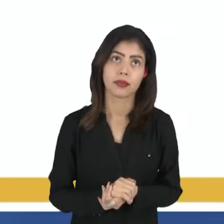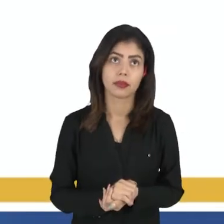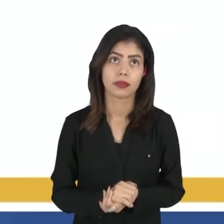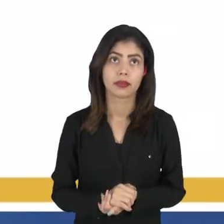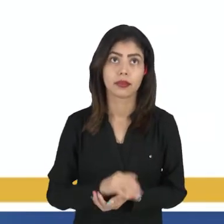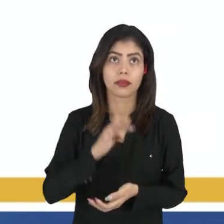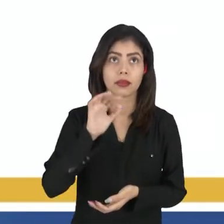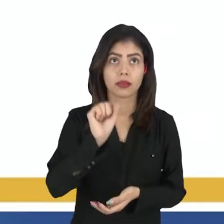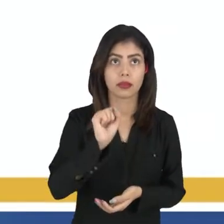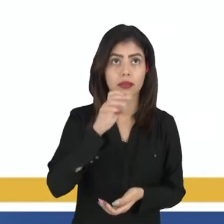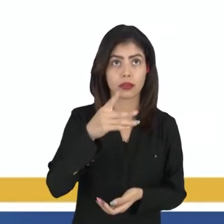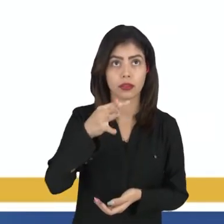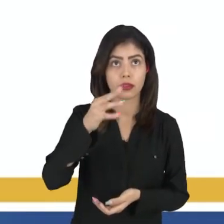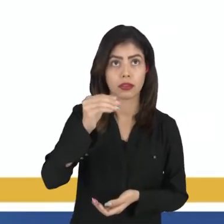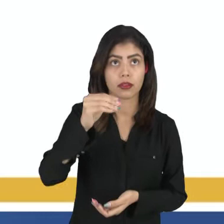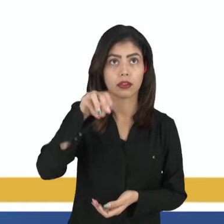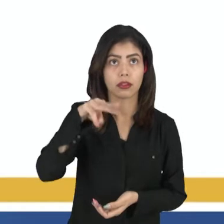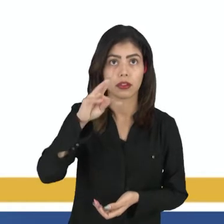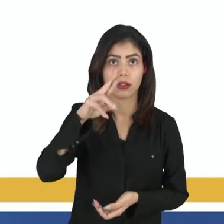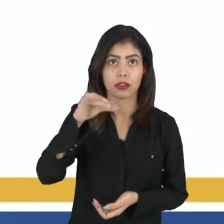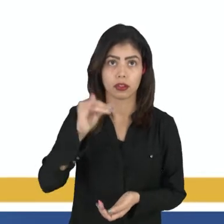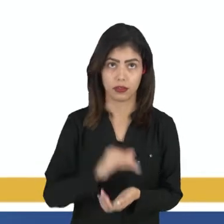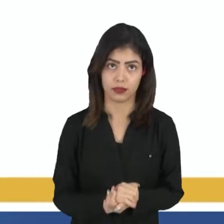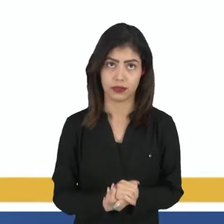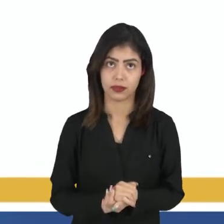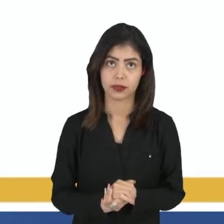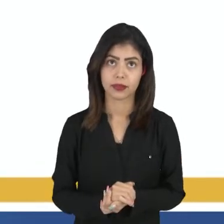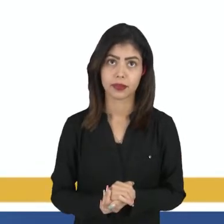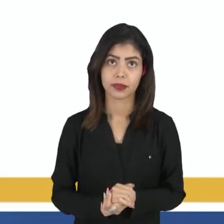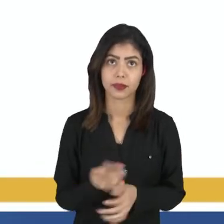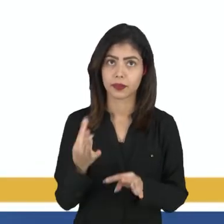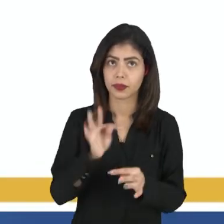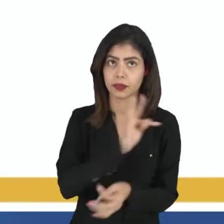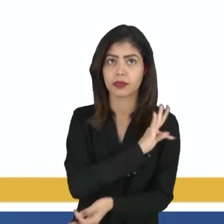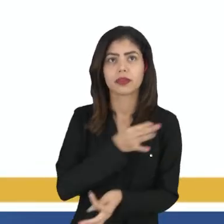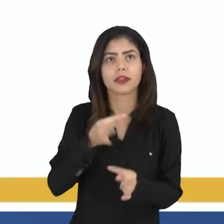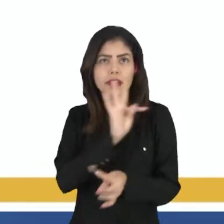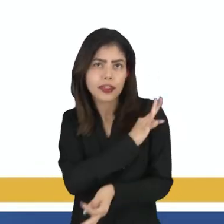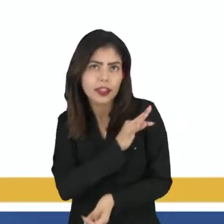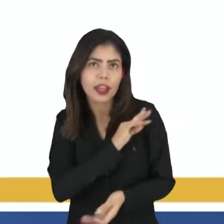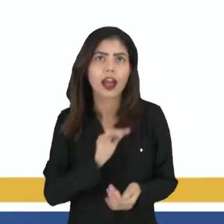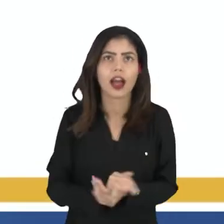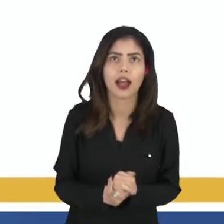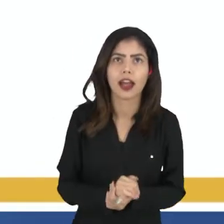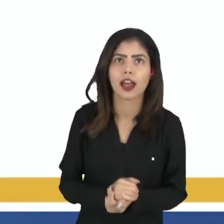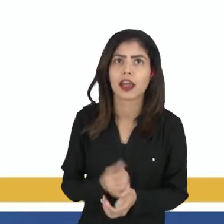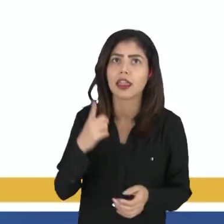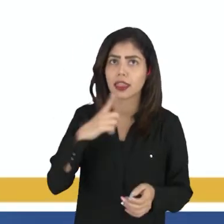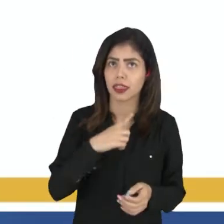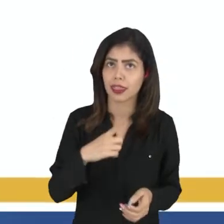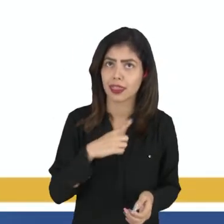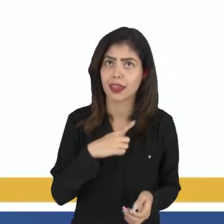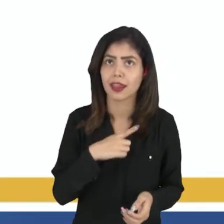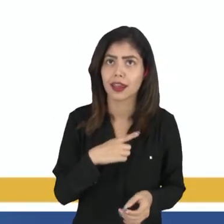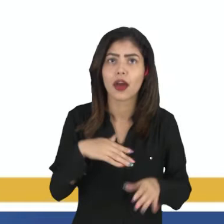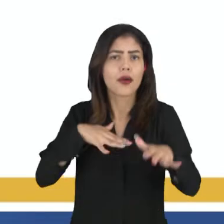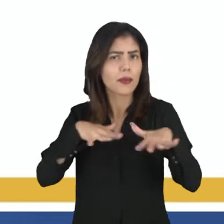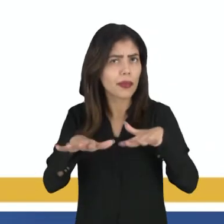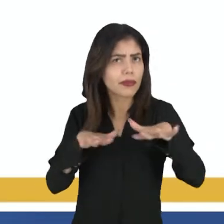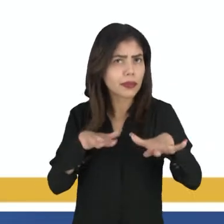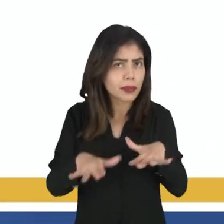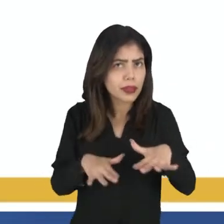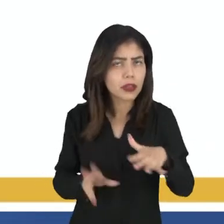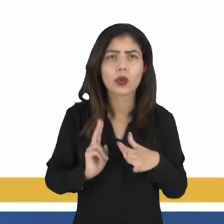vamos conhecer agora Stop Motion. Stop Motion é uma técnica de animação que consiste em criar uma simulação de